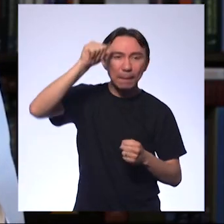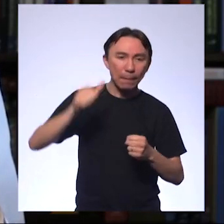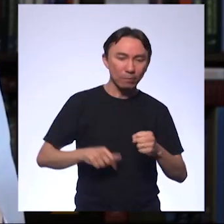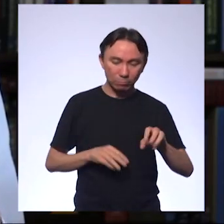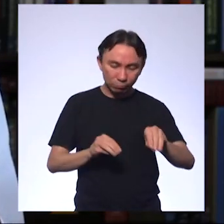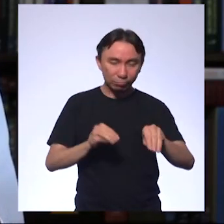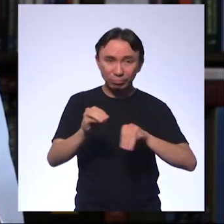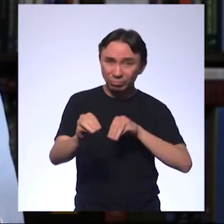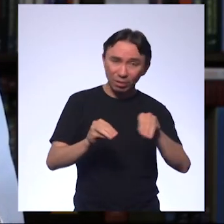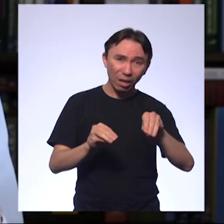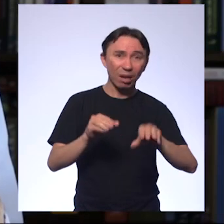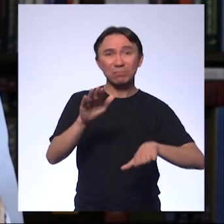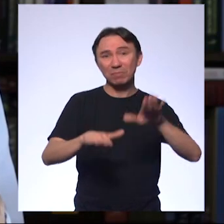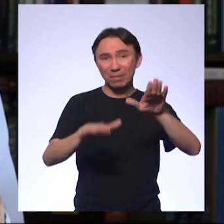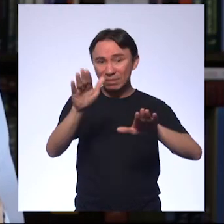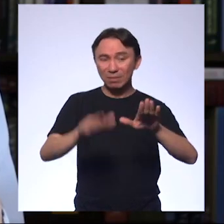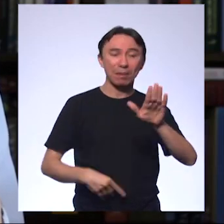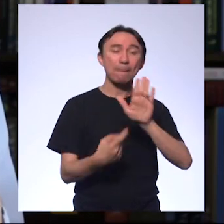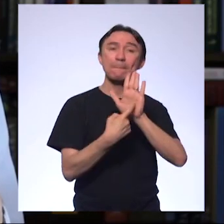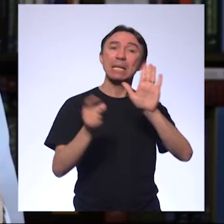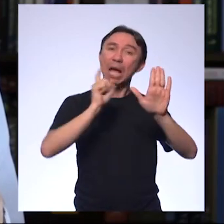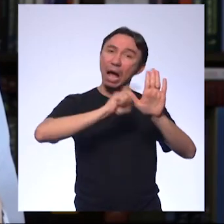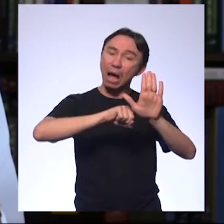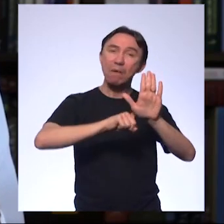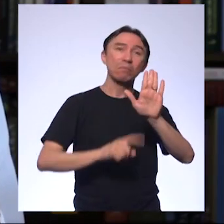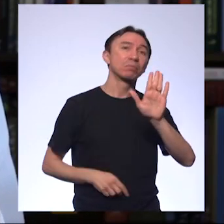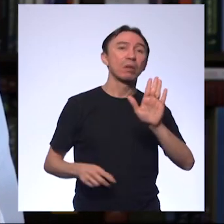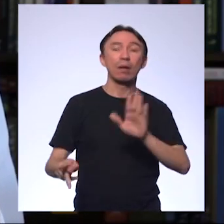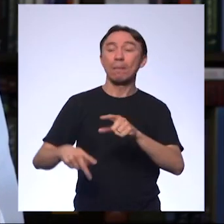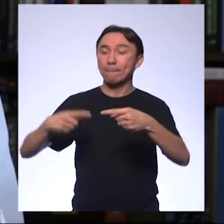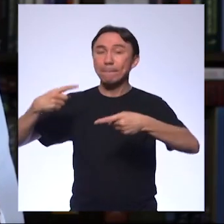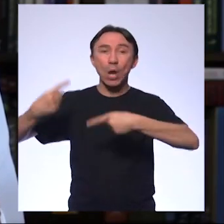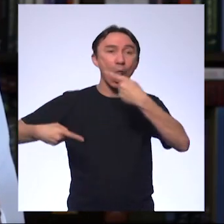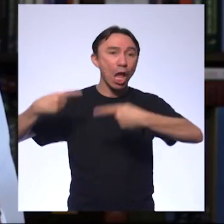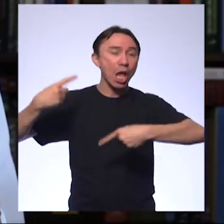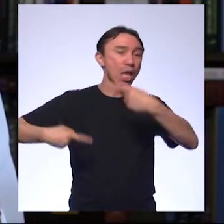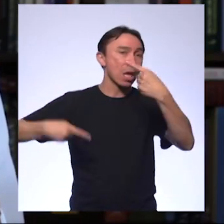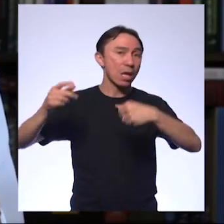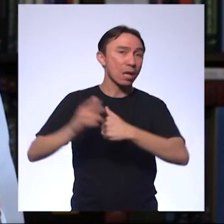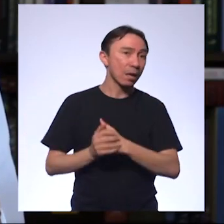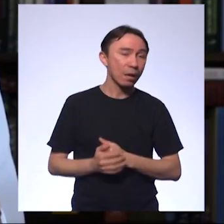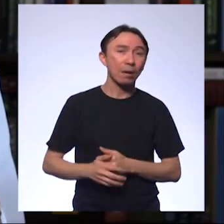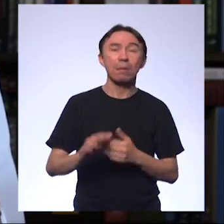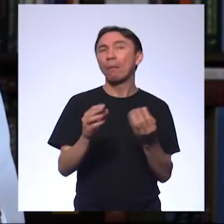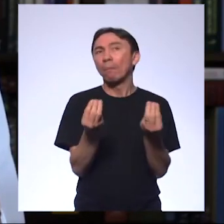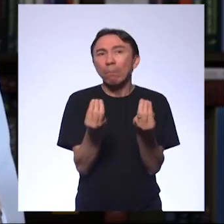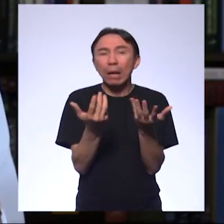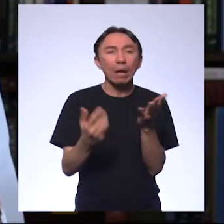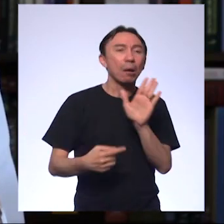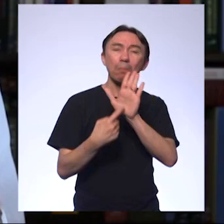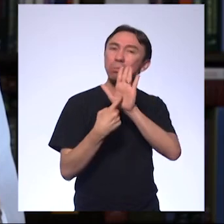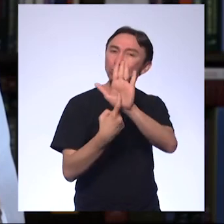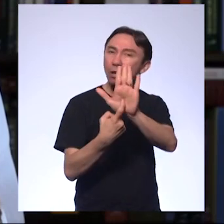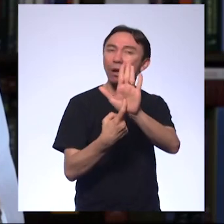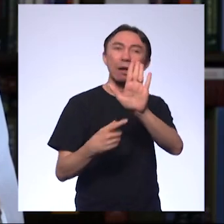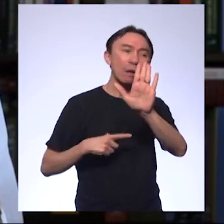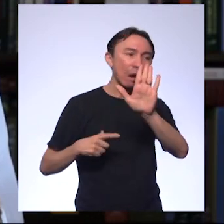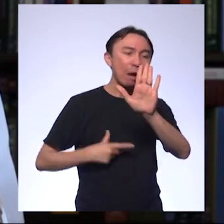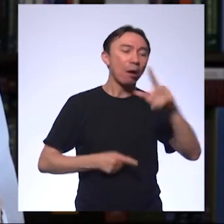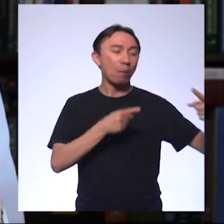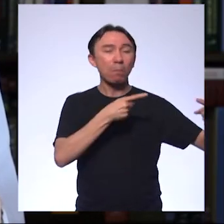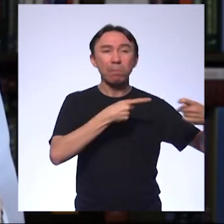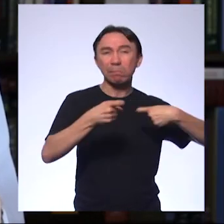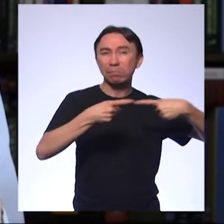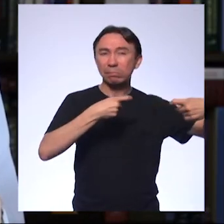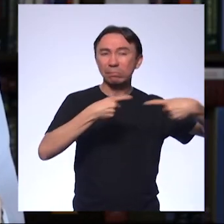usado como metáfora na política, né, como uma forma também de mostrar como esse conflito da guerra, né, pode